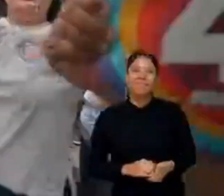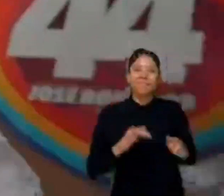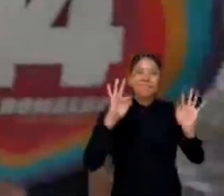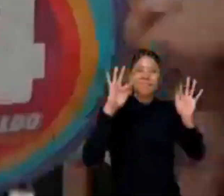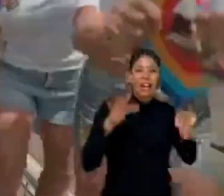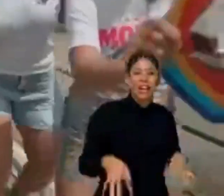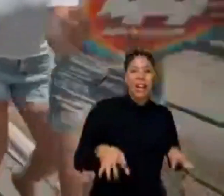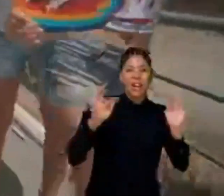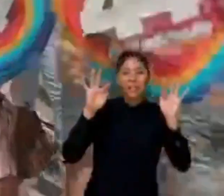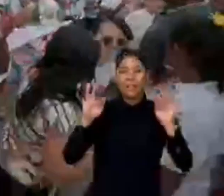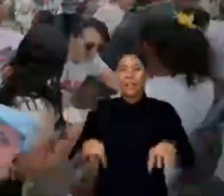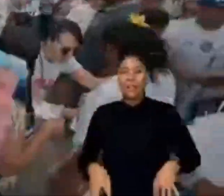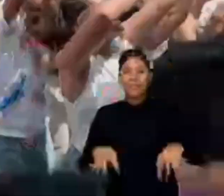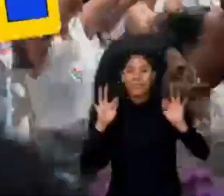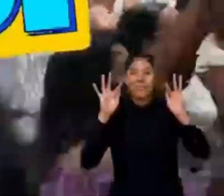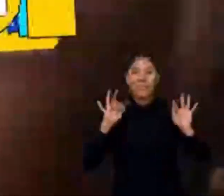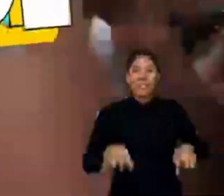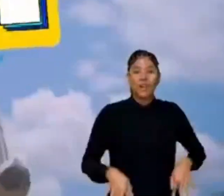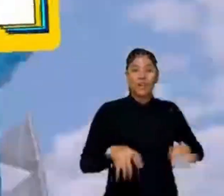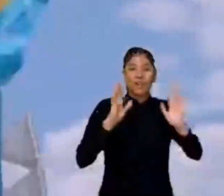Acabou. Que é isso, rapaz?